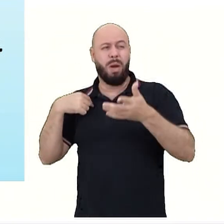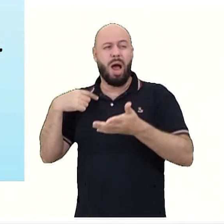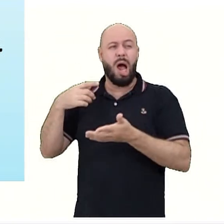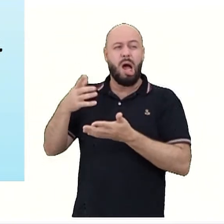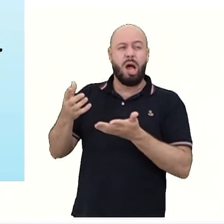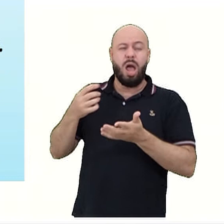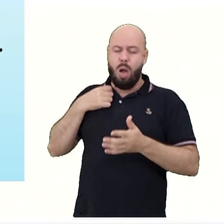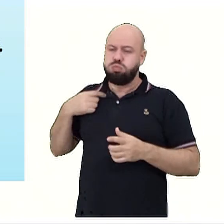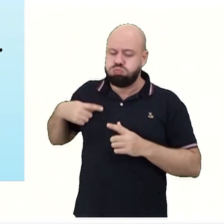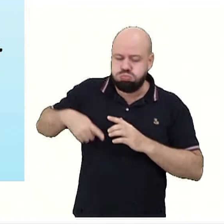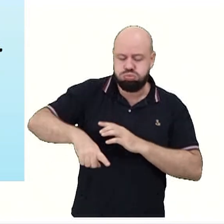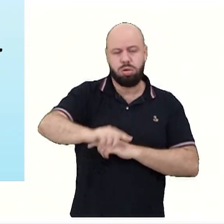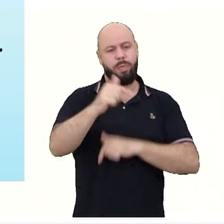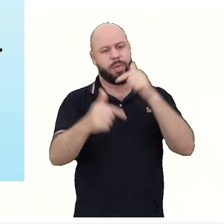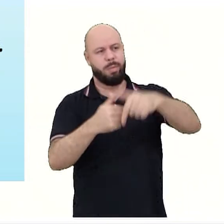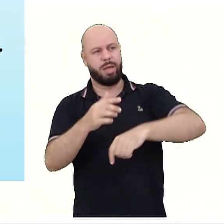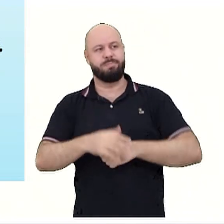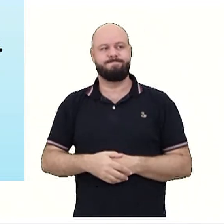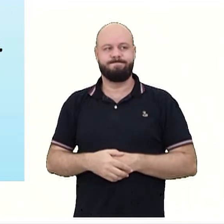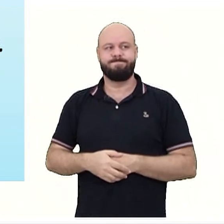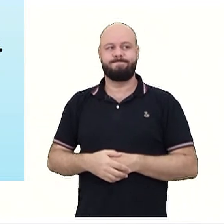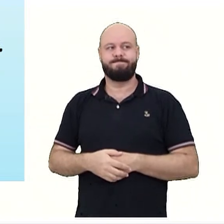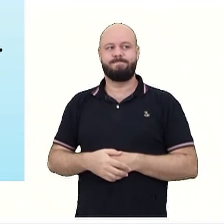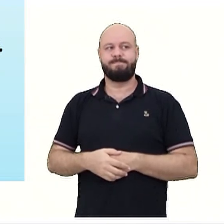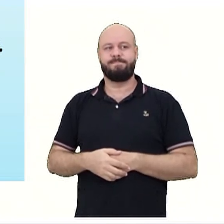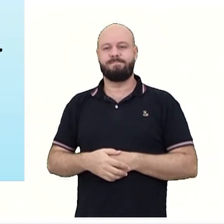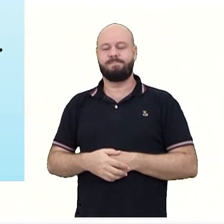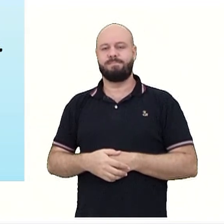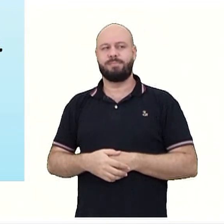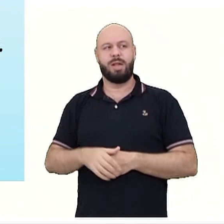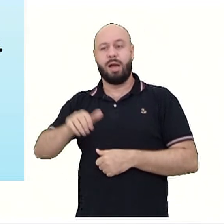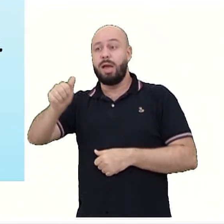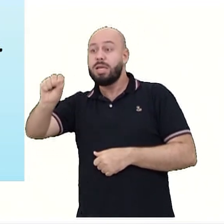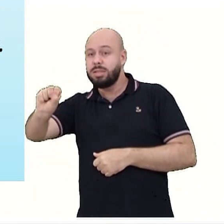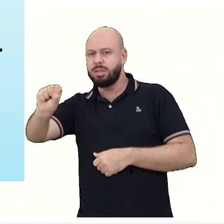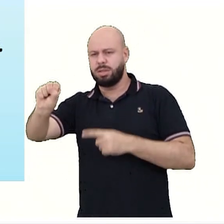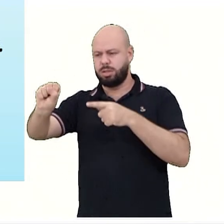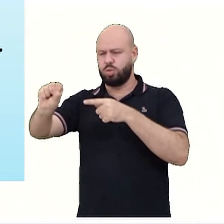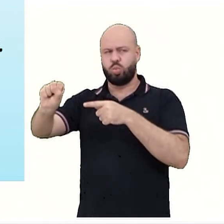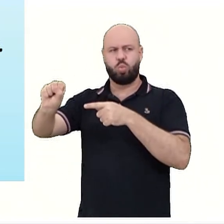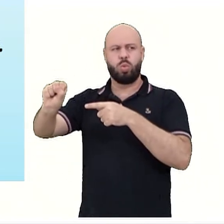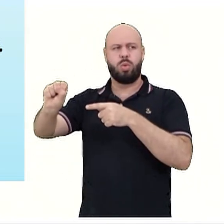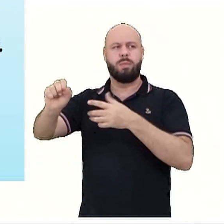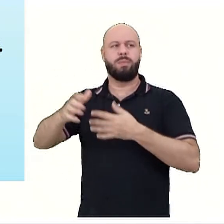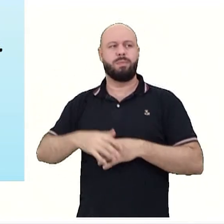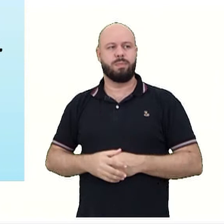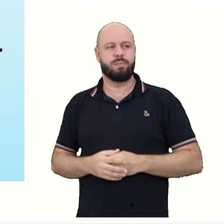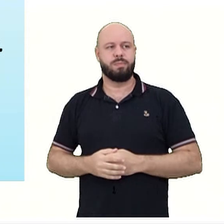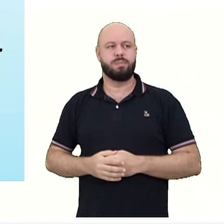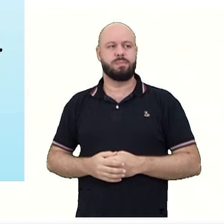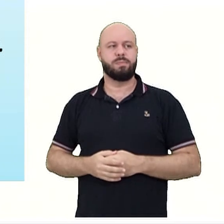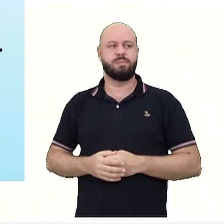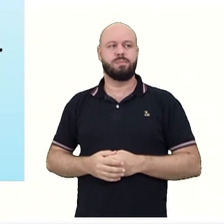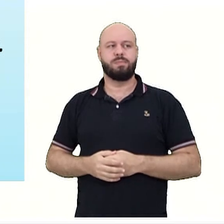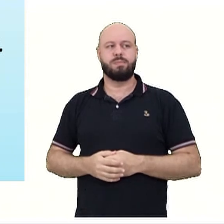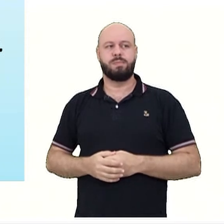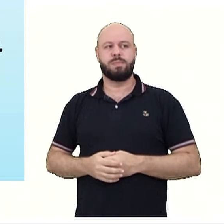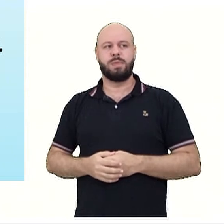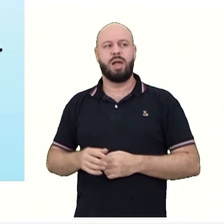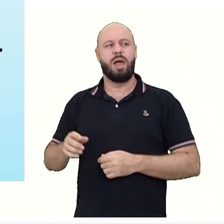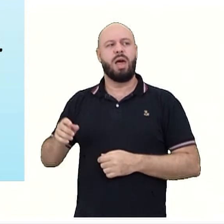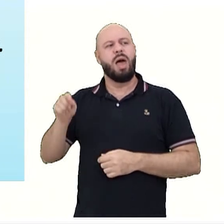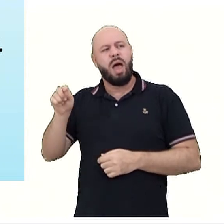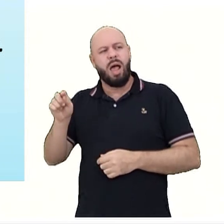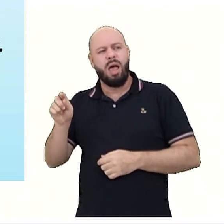heavily, I drove to work. Como estava chovendo forte, fui para o trabalho. Eu eu dirigi para o trabalho, fui para o trabalho. She